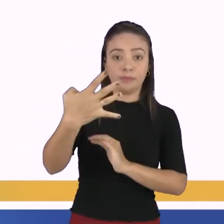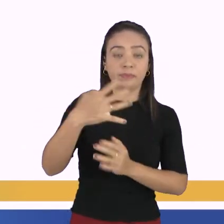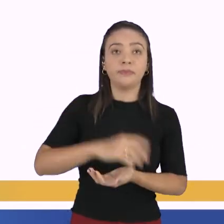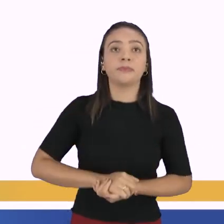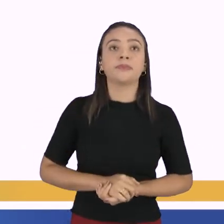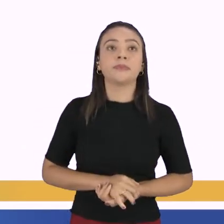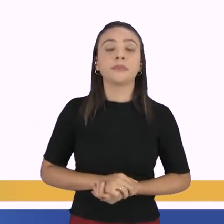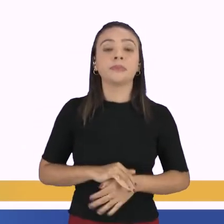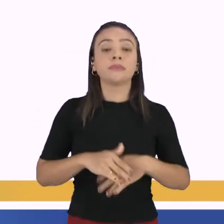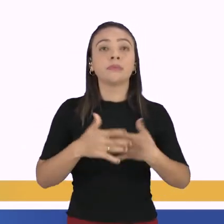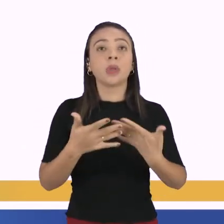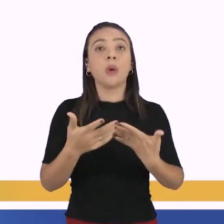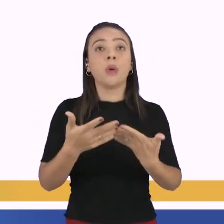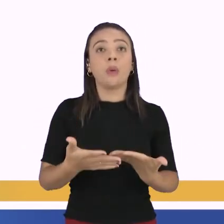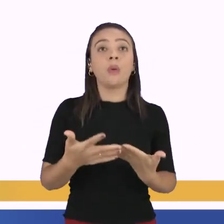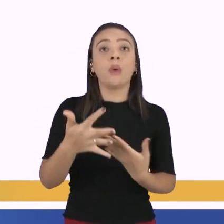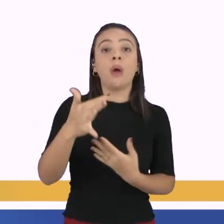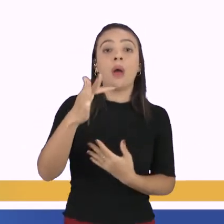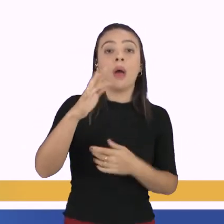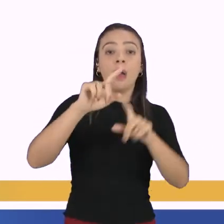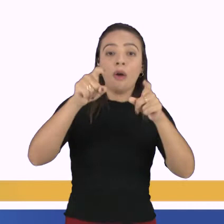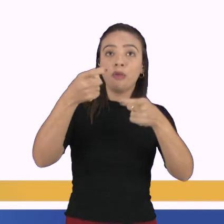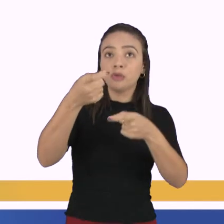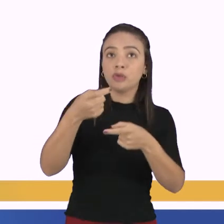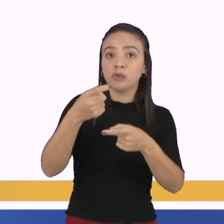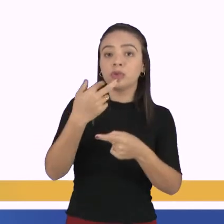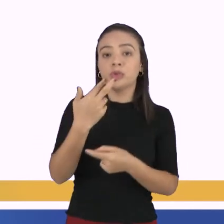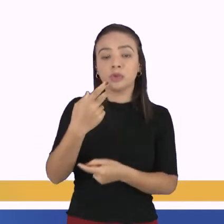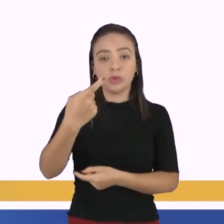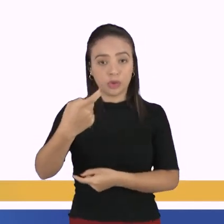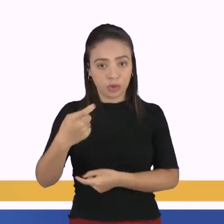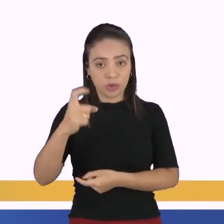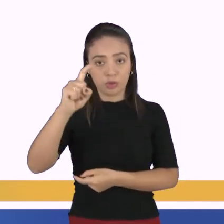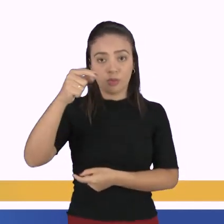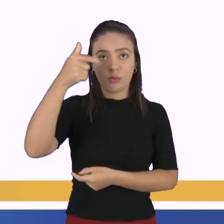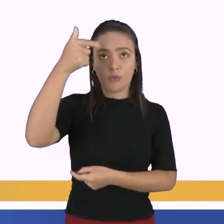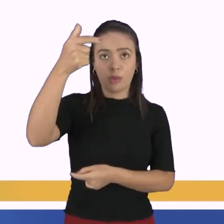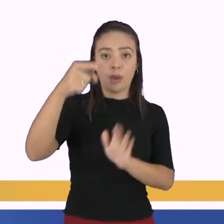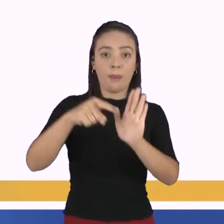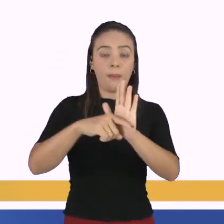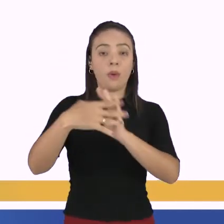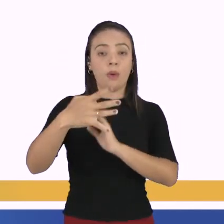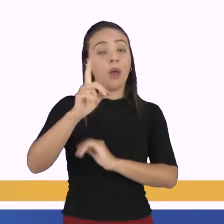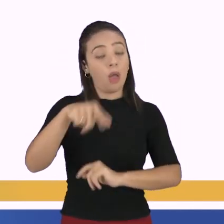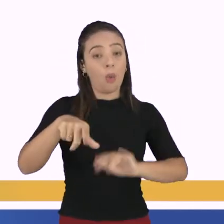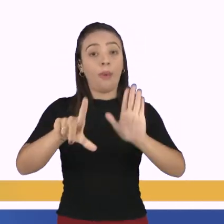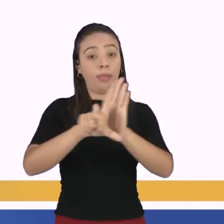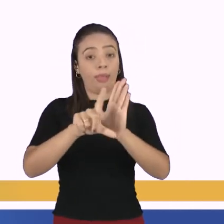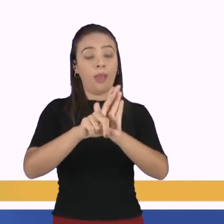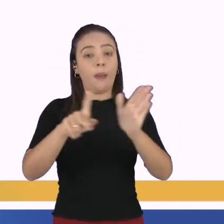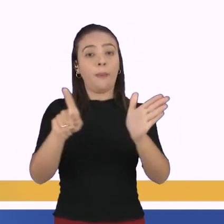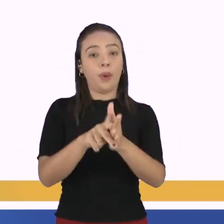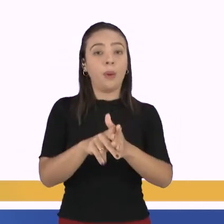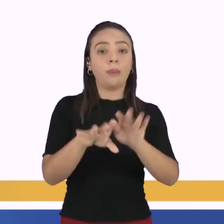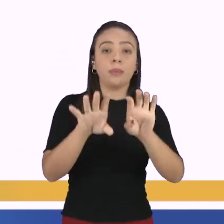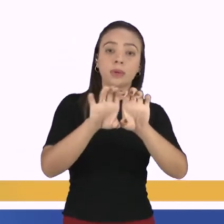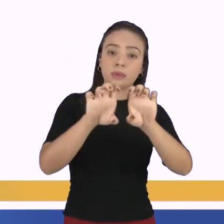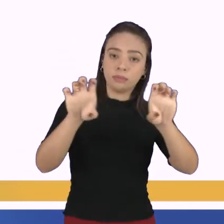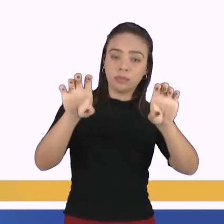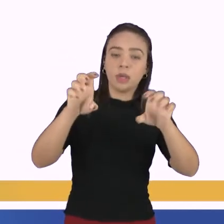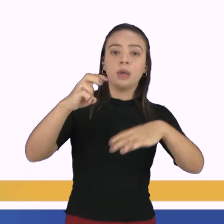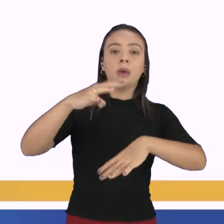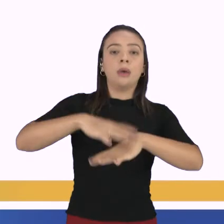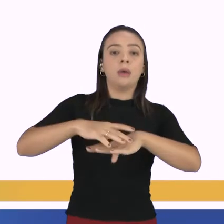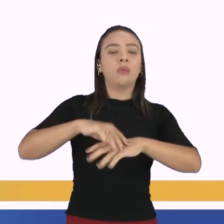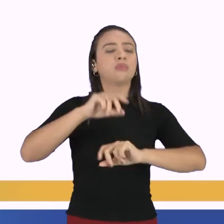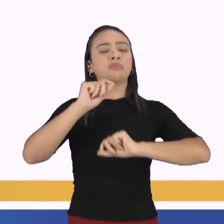Gente, aqui, f de x igual a x ao quadrado menos 4. O que eu tenho aí? Eu tenho uma lei de formação. O que essa